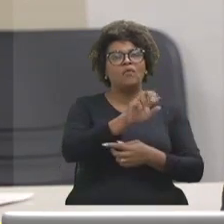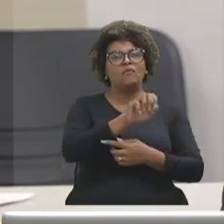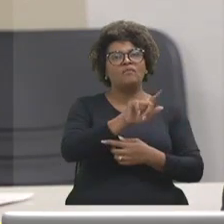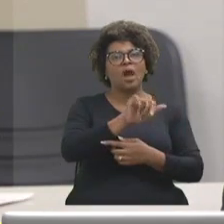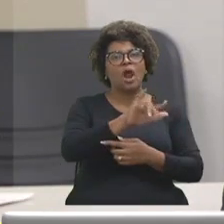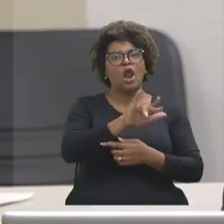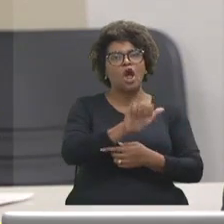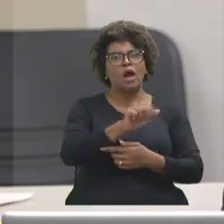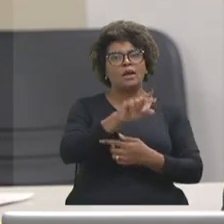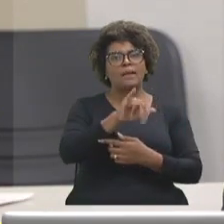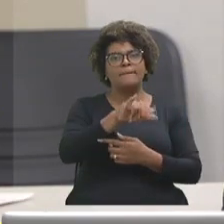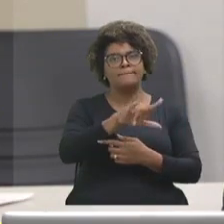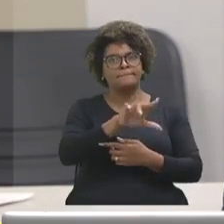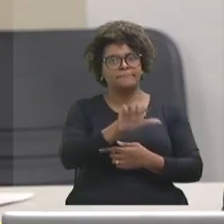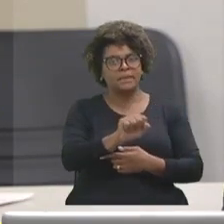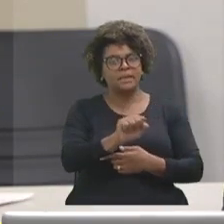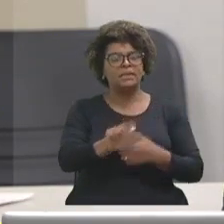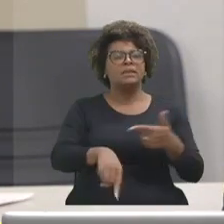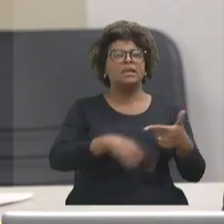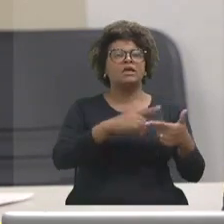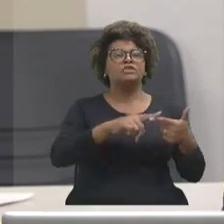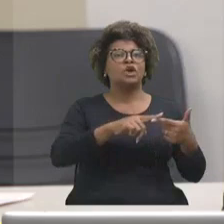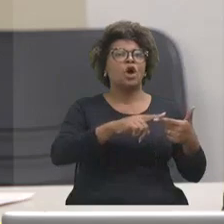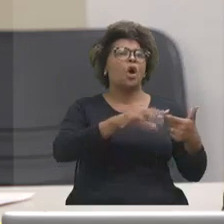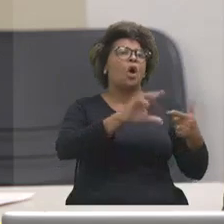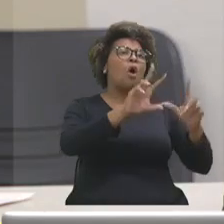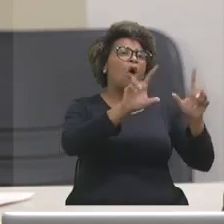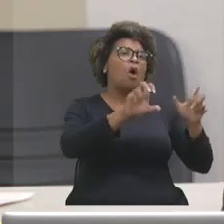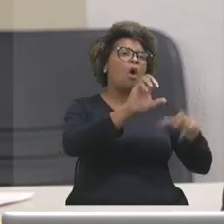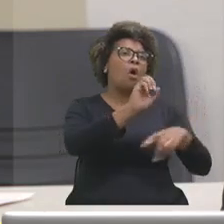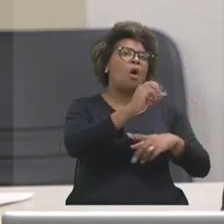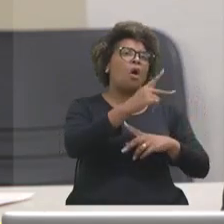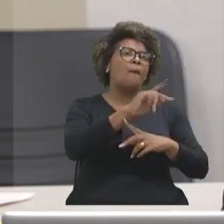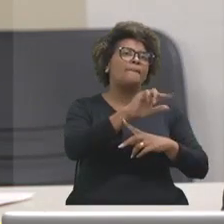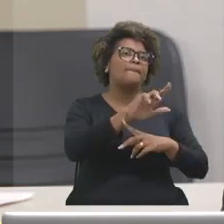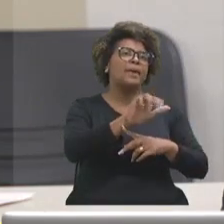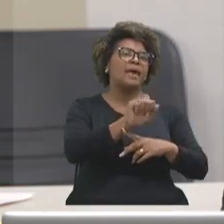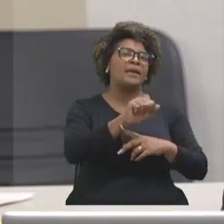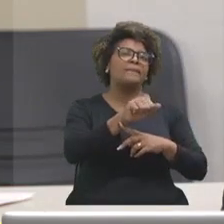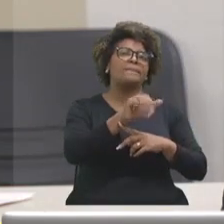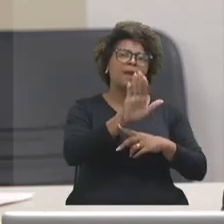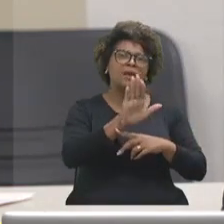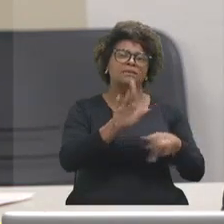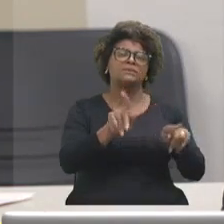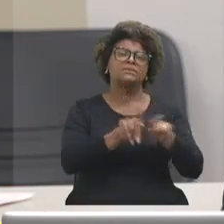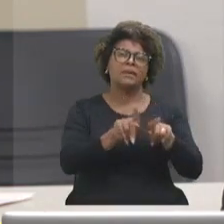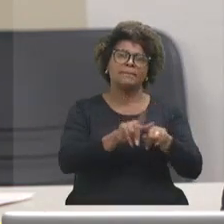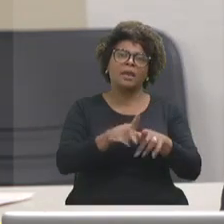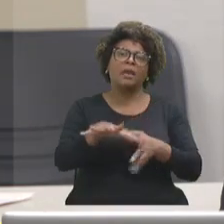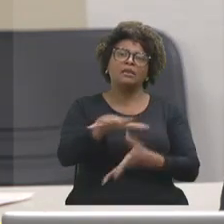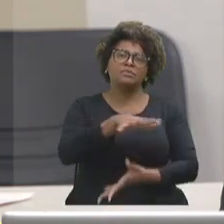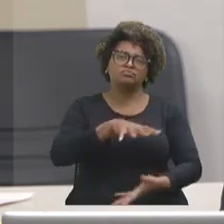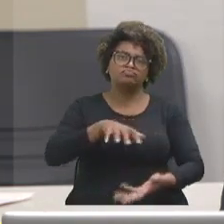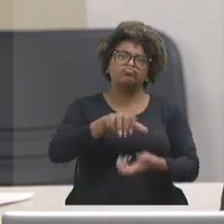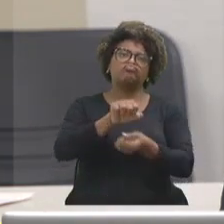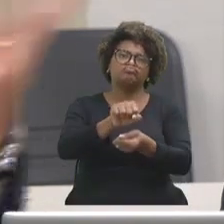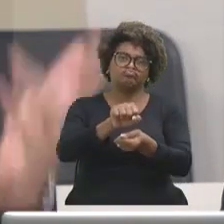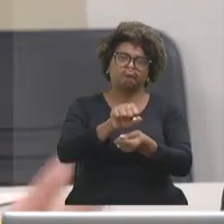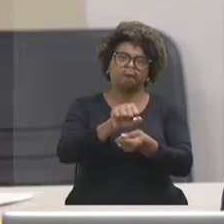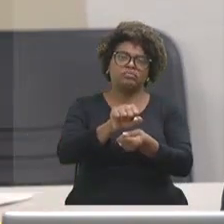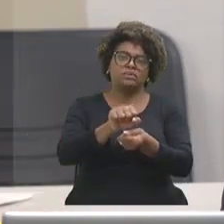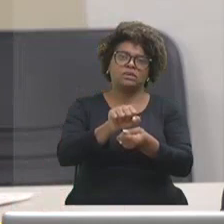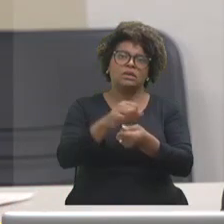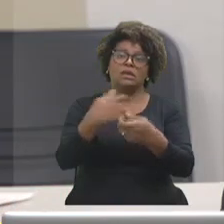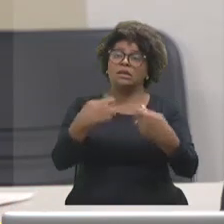ou operar mais também é uma oportunidade de sustentabilidade e nós temos também que encontrar uma